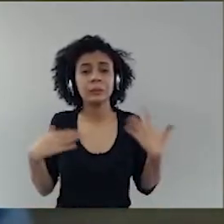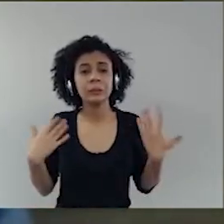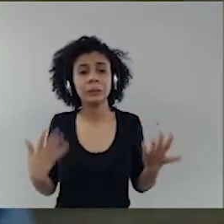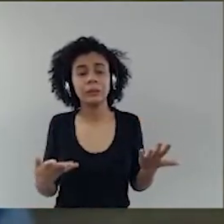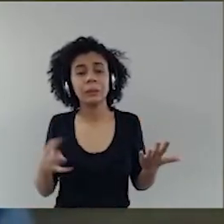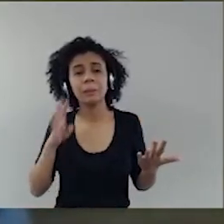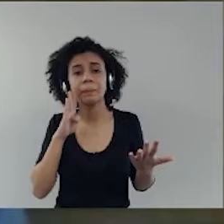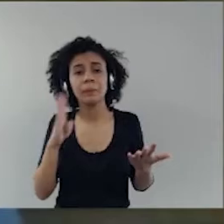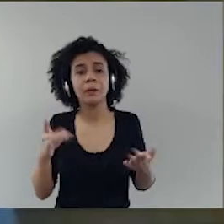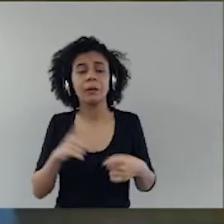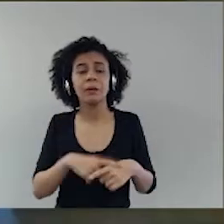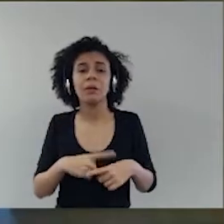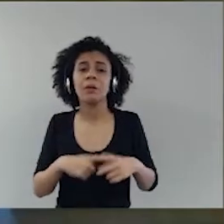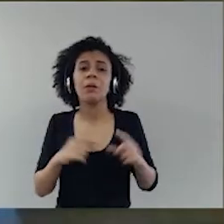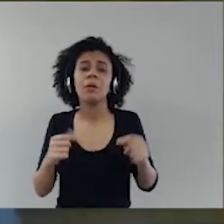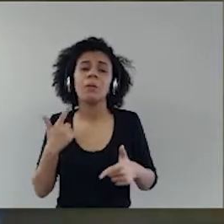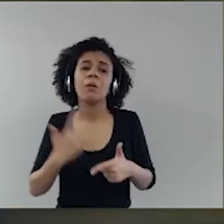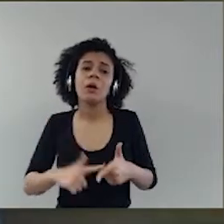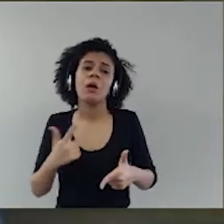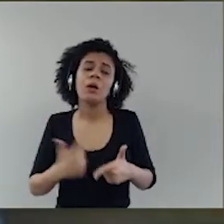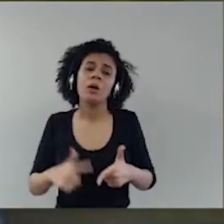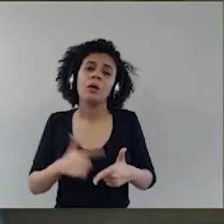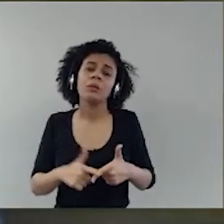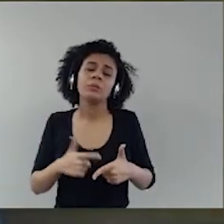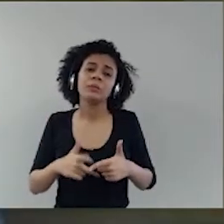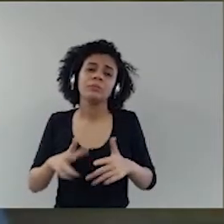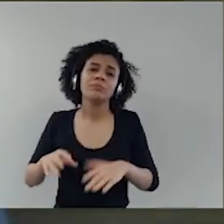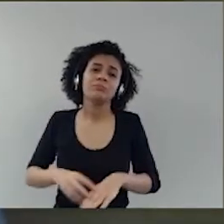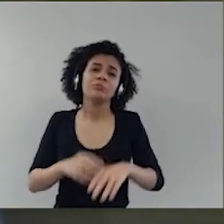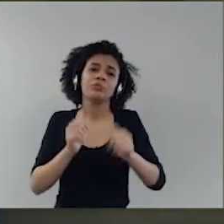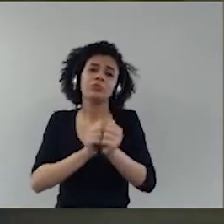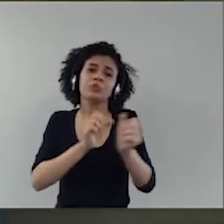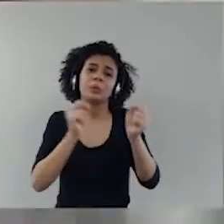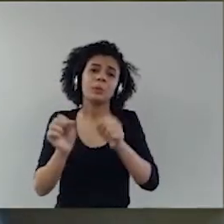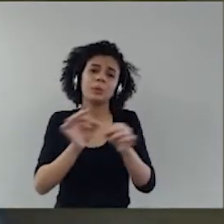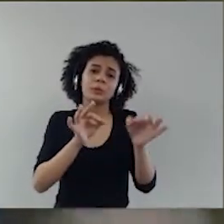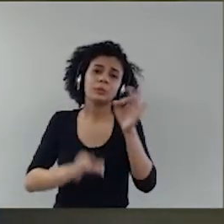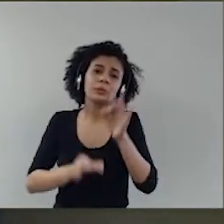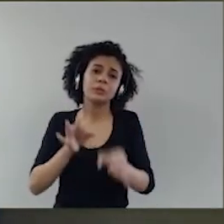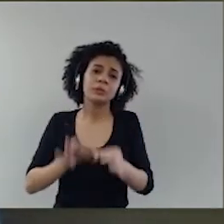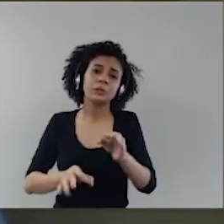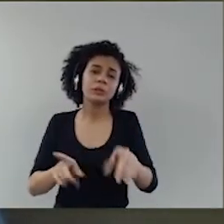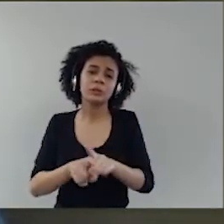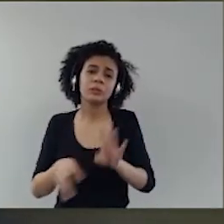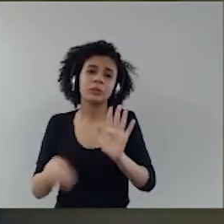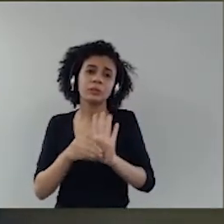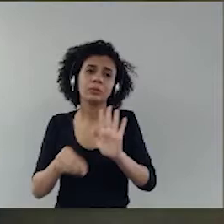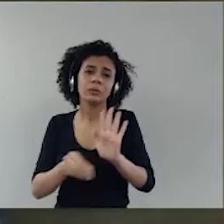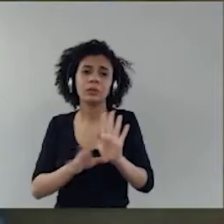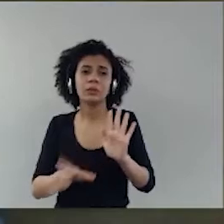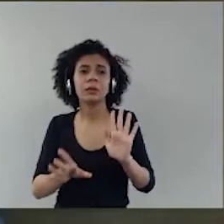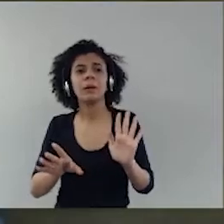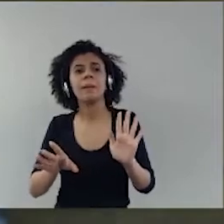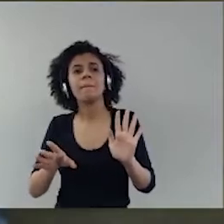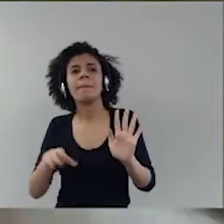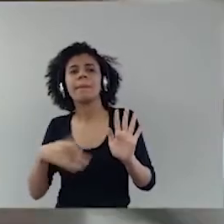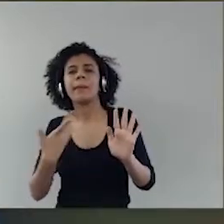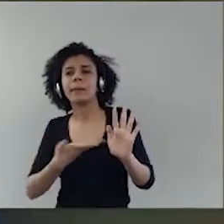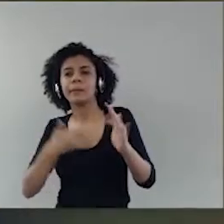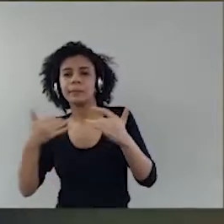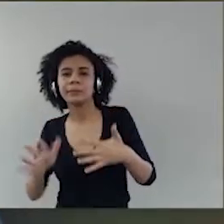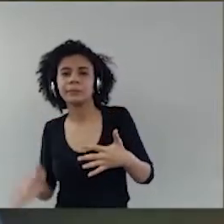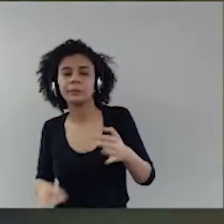Principalmente diante dos problemas que foram levados ao Poder Judiciário, como já foram citados aqui pelos colegas que me antecederam,